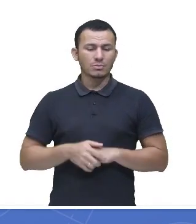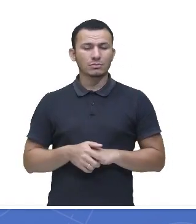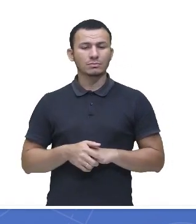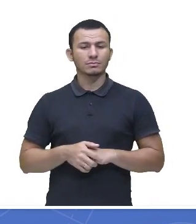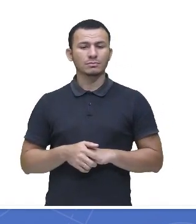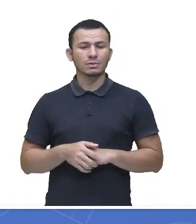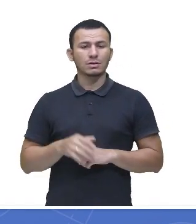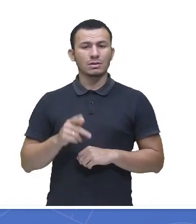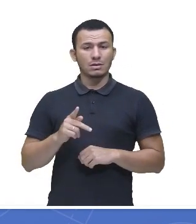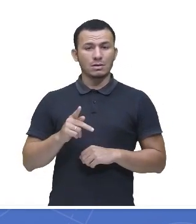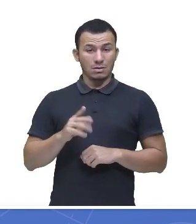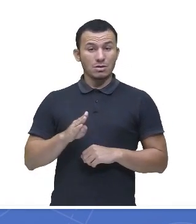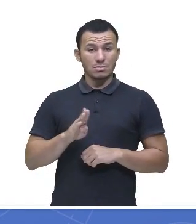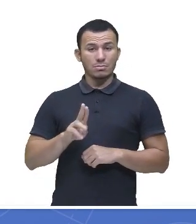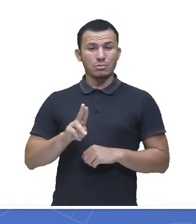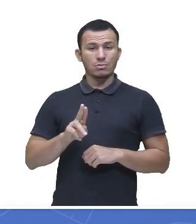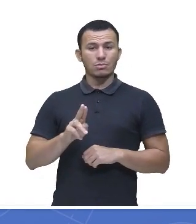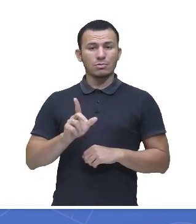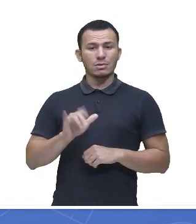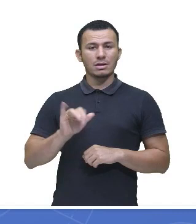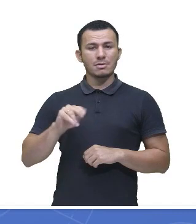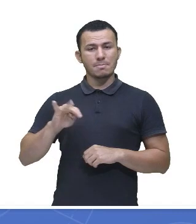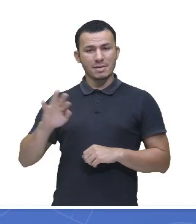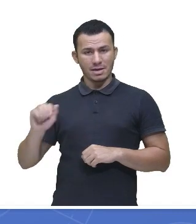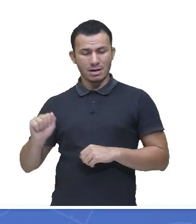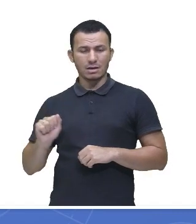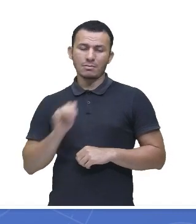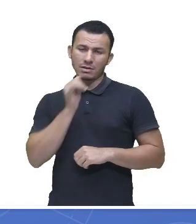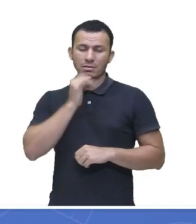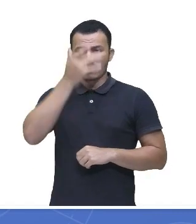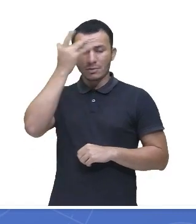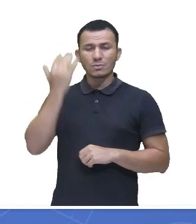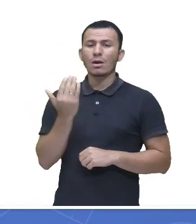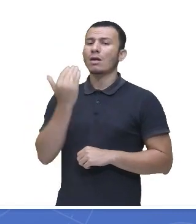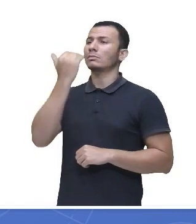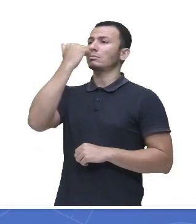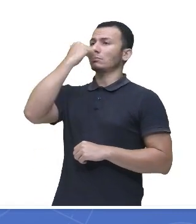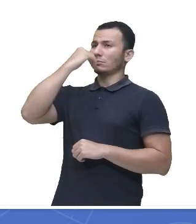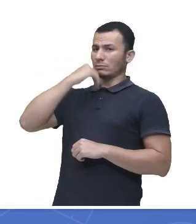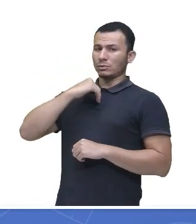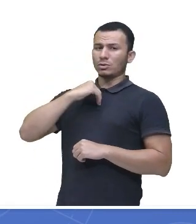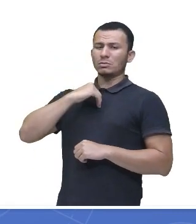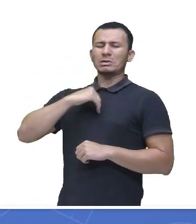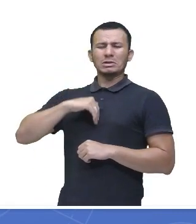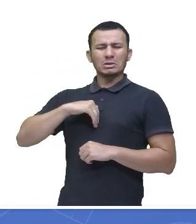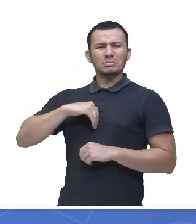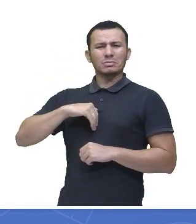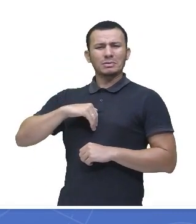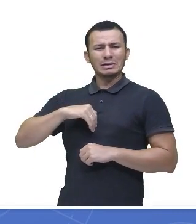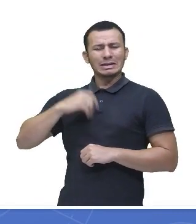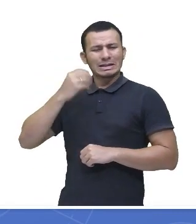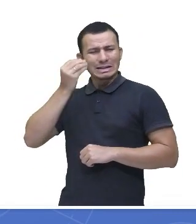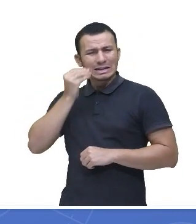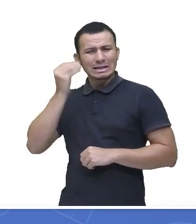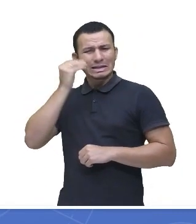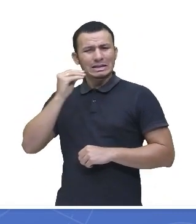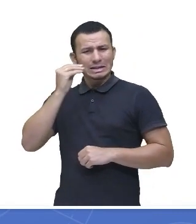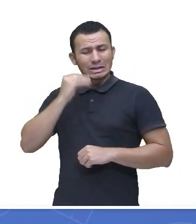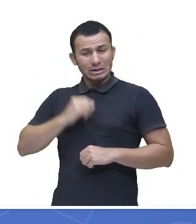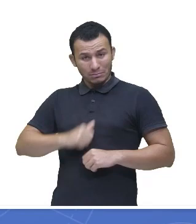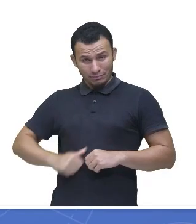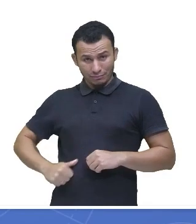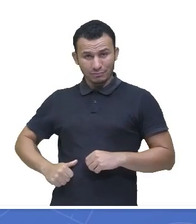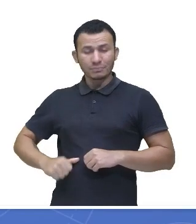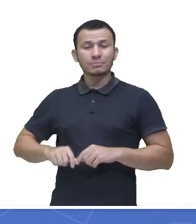Na bulimia, a pessoa, ela come, mas depois ela vai forçar a saída do alimento. Só que quando